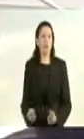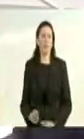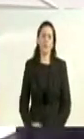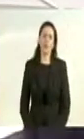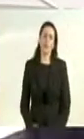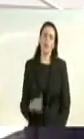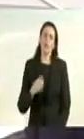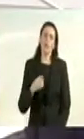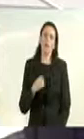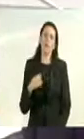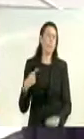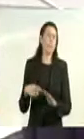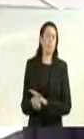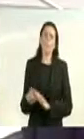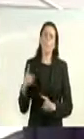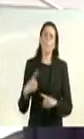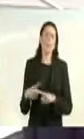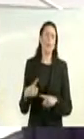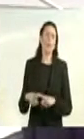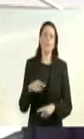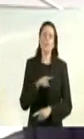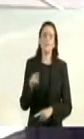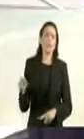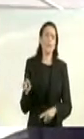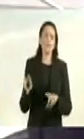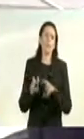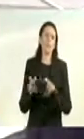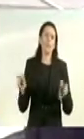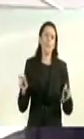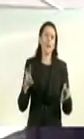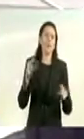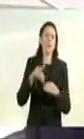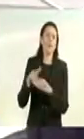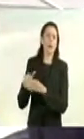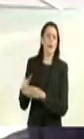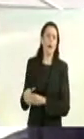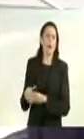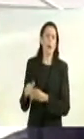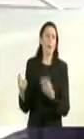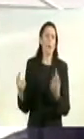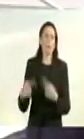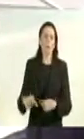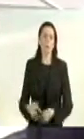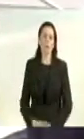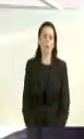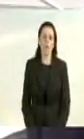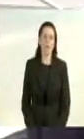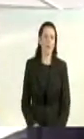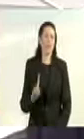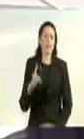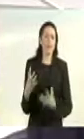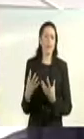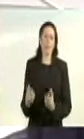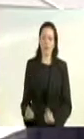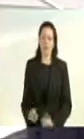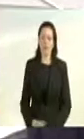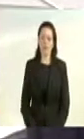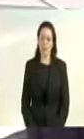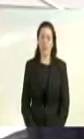estava solicitando a lista dos servidores do Estado, justamente para que a gente